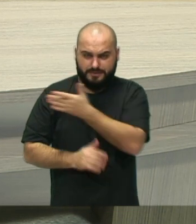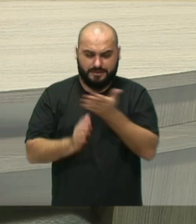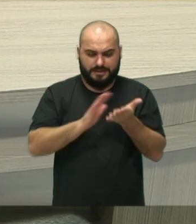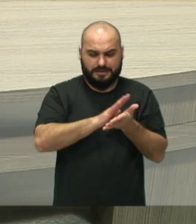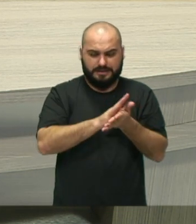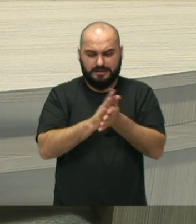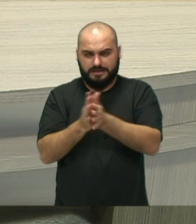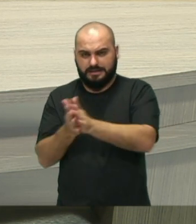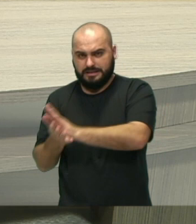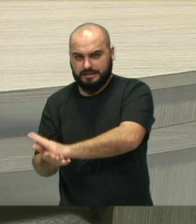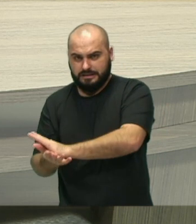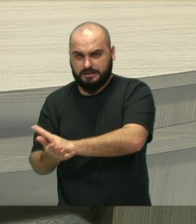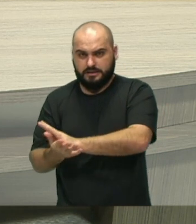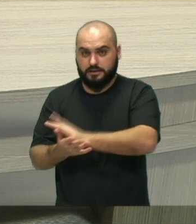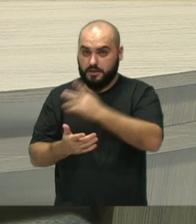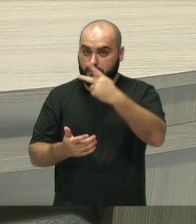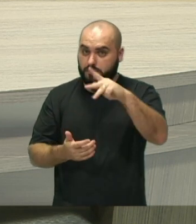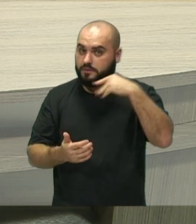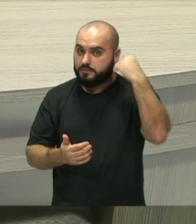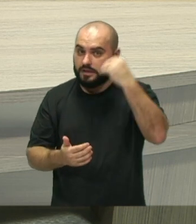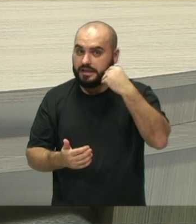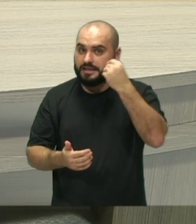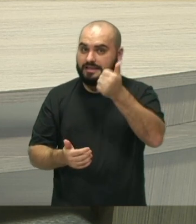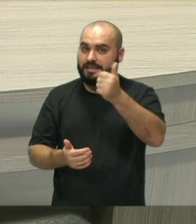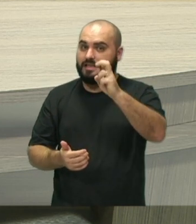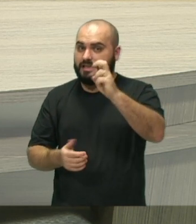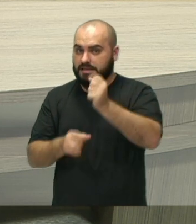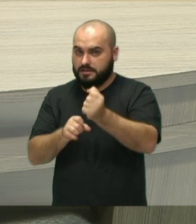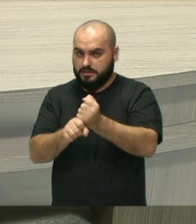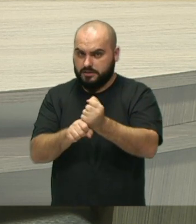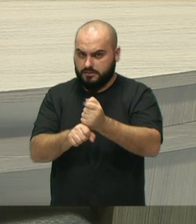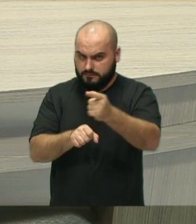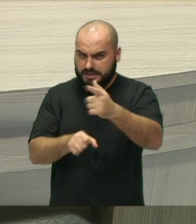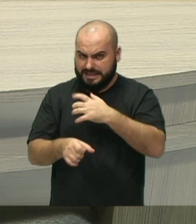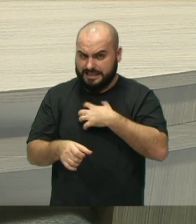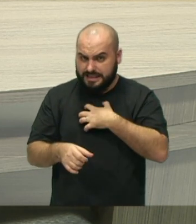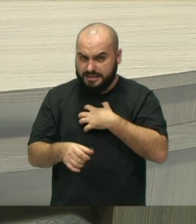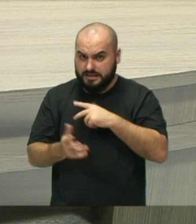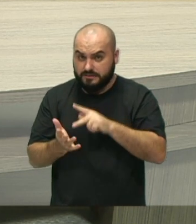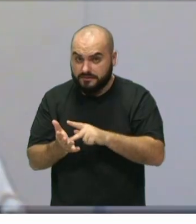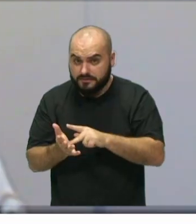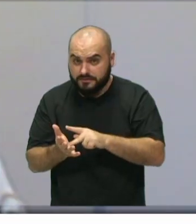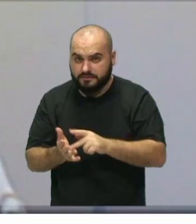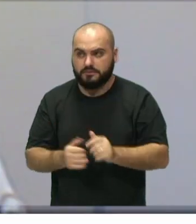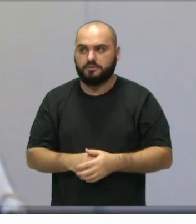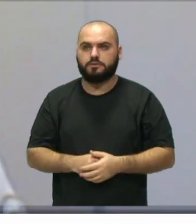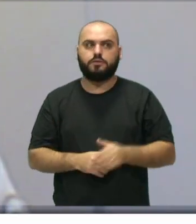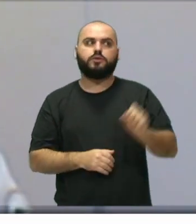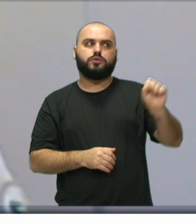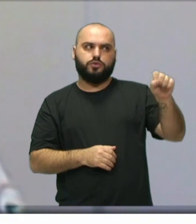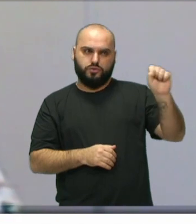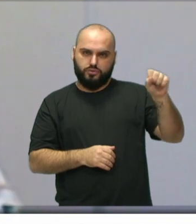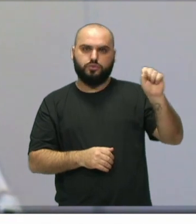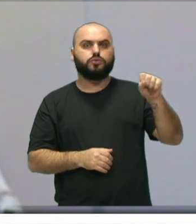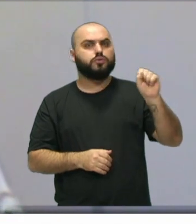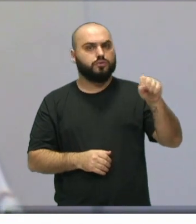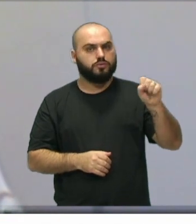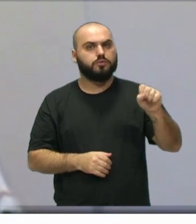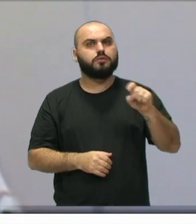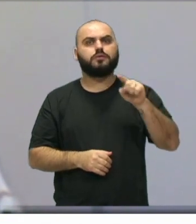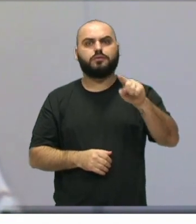Na sua experiência, desses 15 anos aí à frente desse projeto, a senhora sentiu isso ou não? Sim, e isso